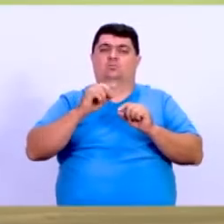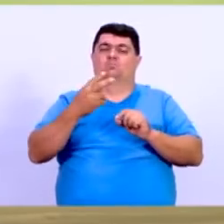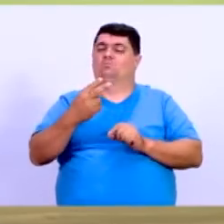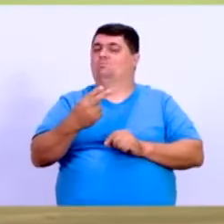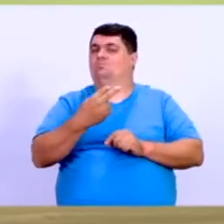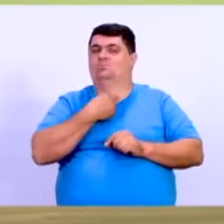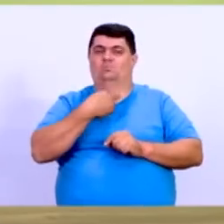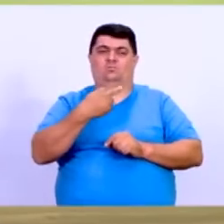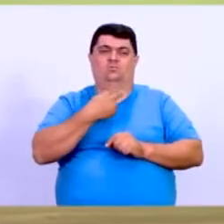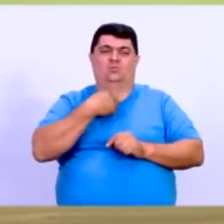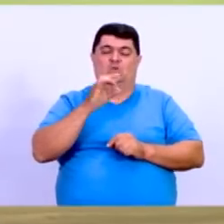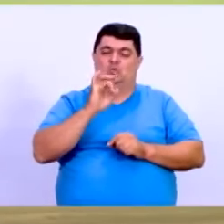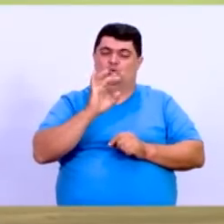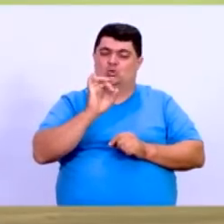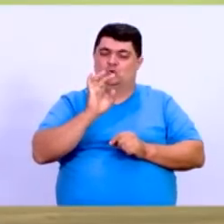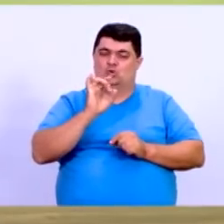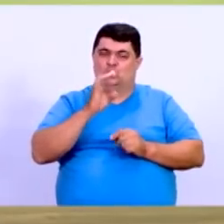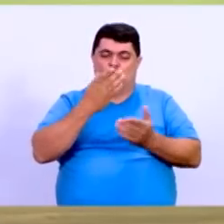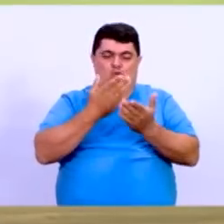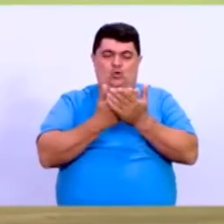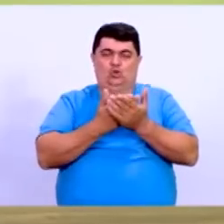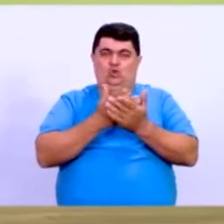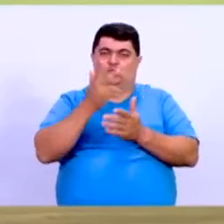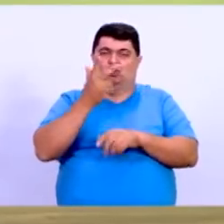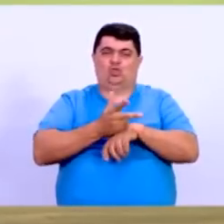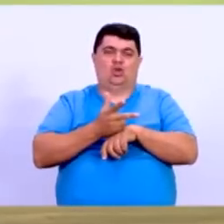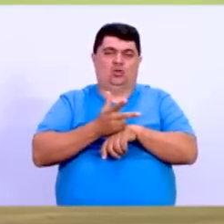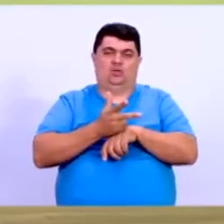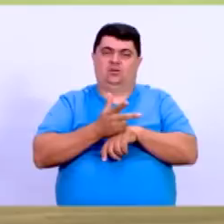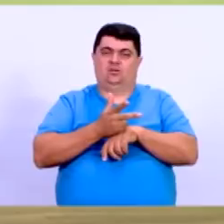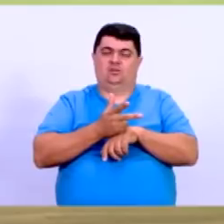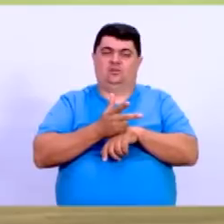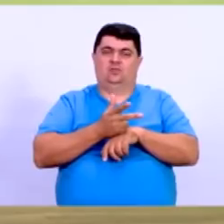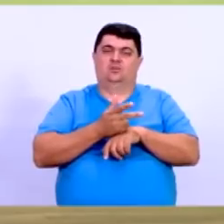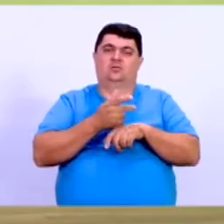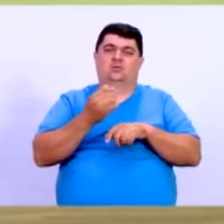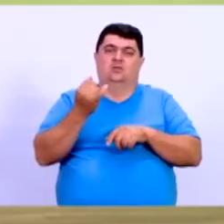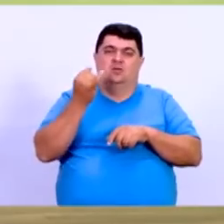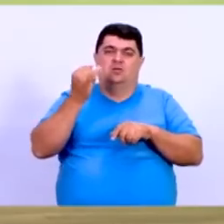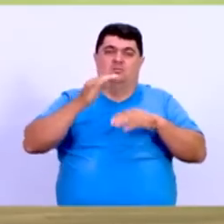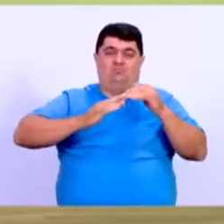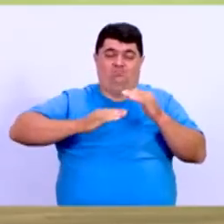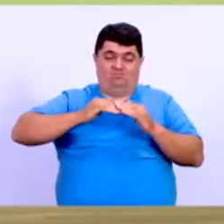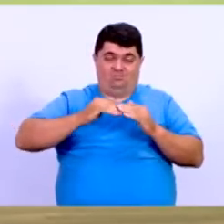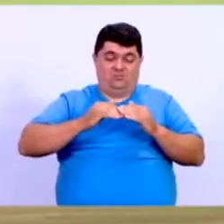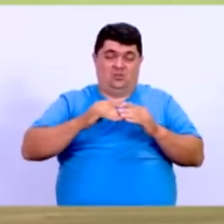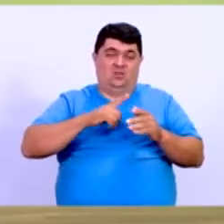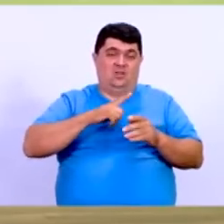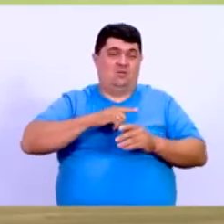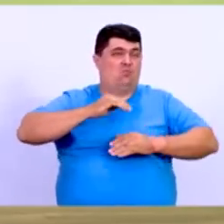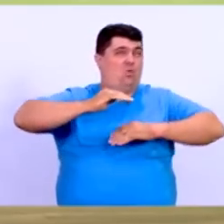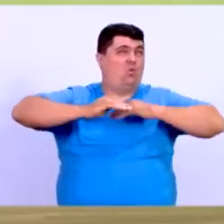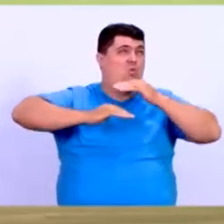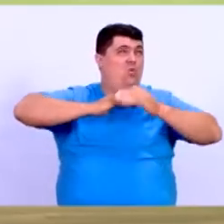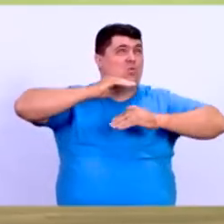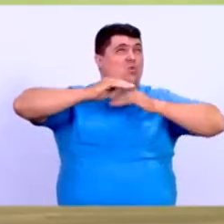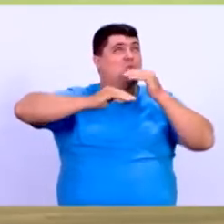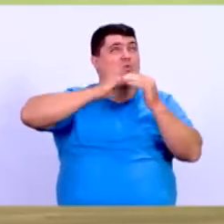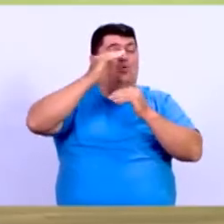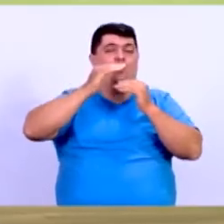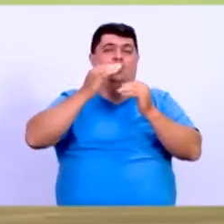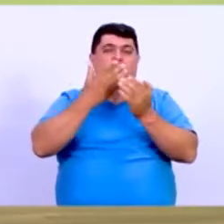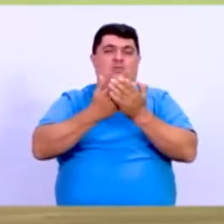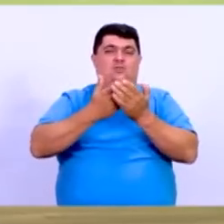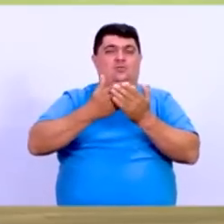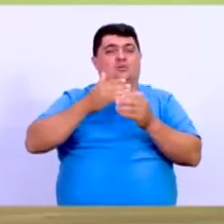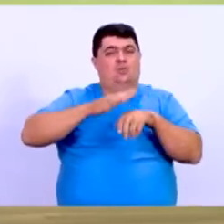pode se ater ao conteúdo da aula, da apostila, né? O profissional de TI tem que estar evoluindo e o que estuda mais